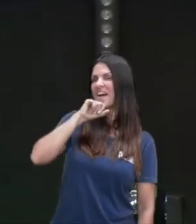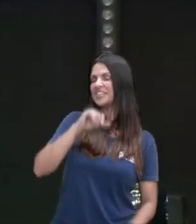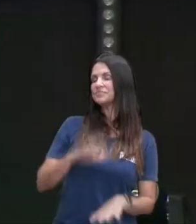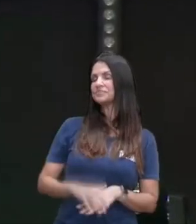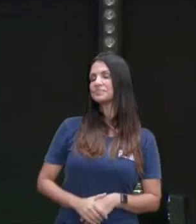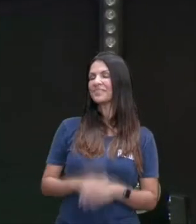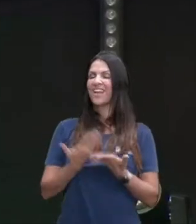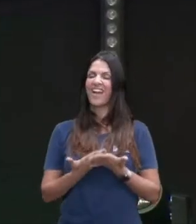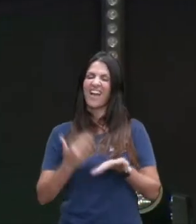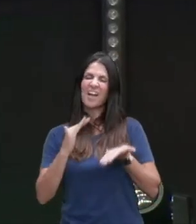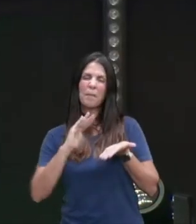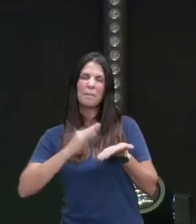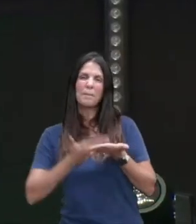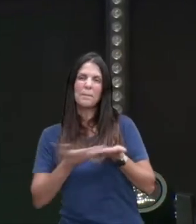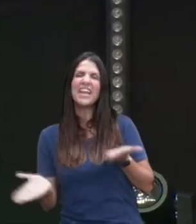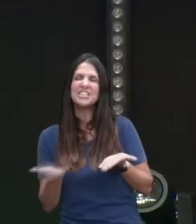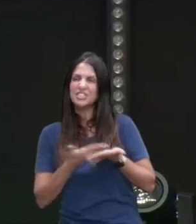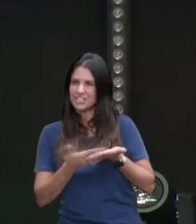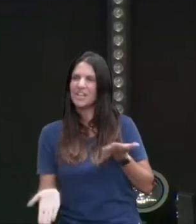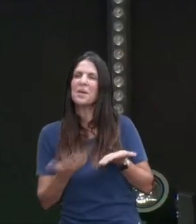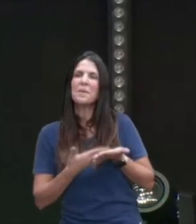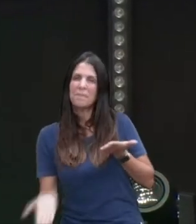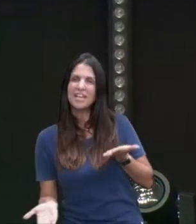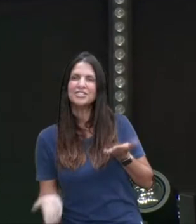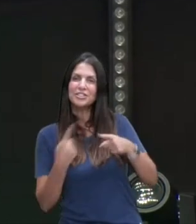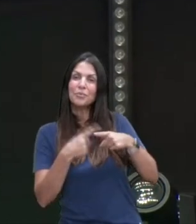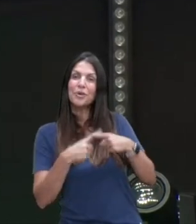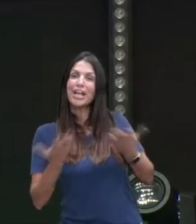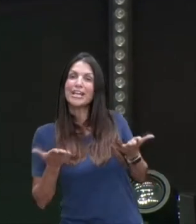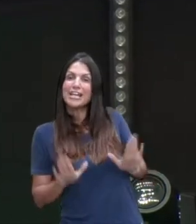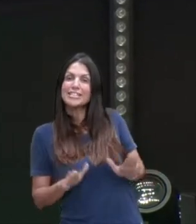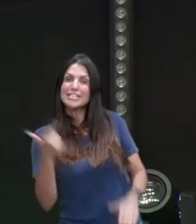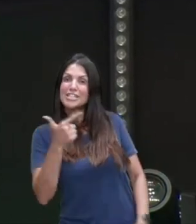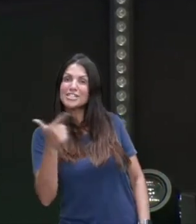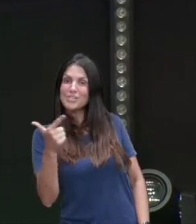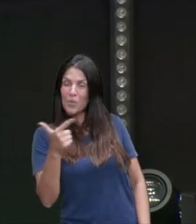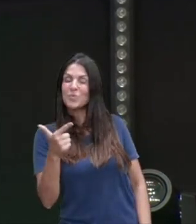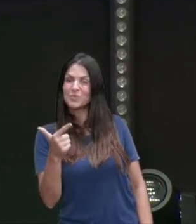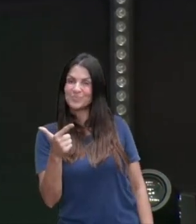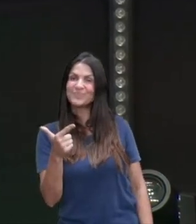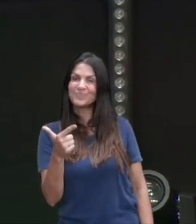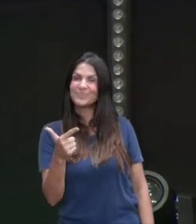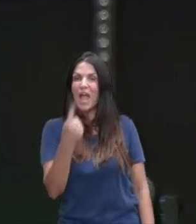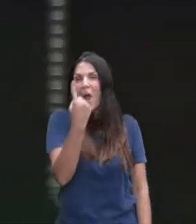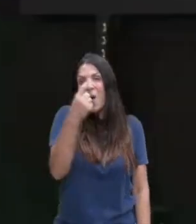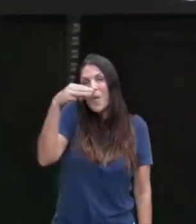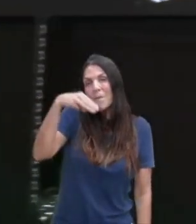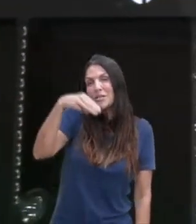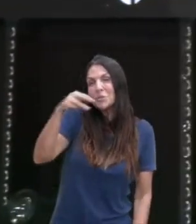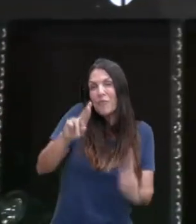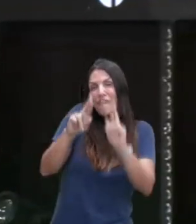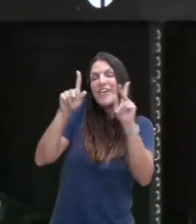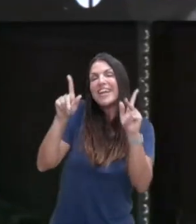Poxa perdi essa bocada por causa de um minuto um a Beatriz a unha um minuto eu quero levou isso